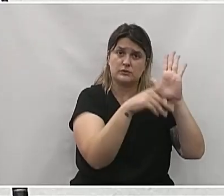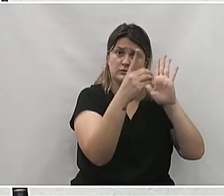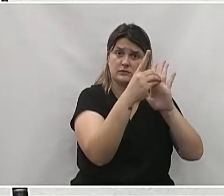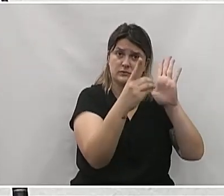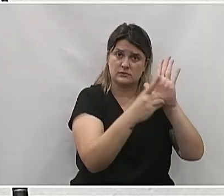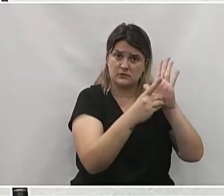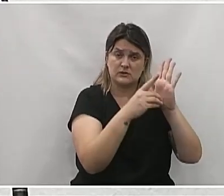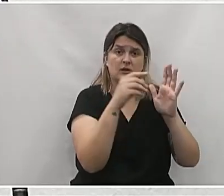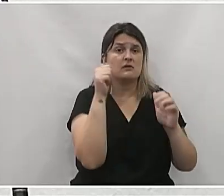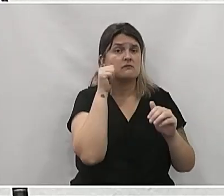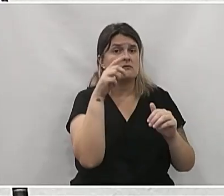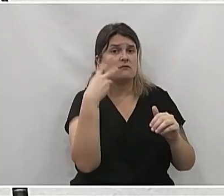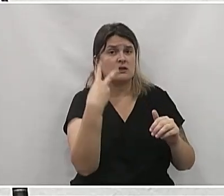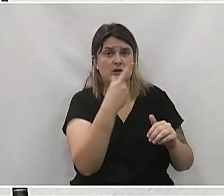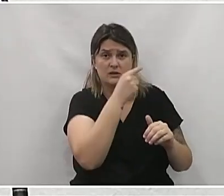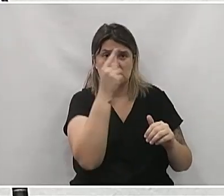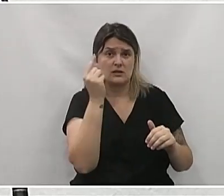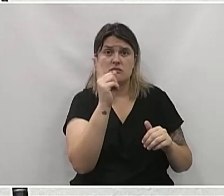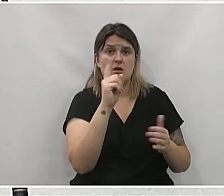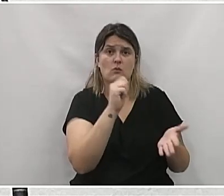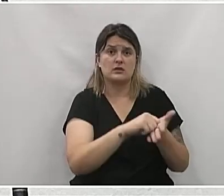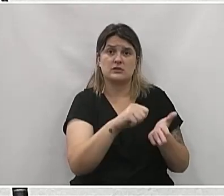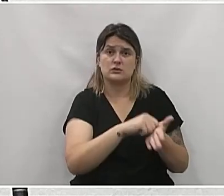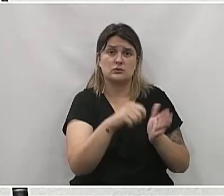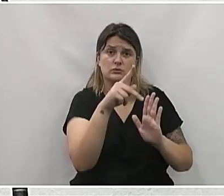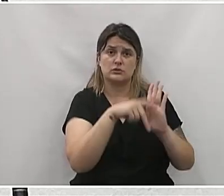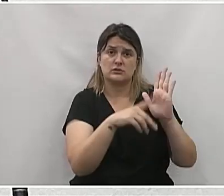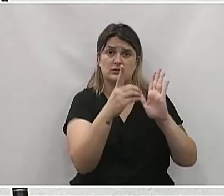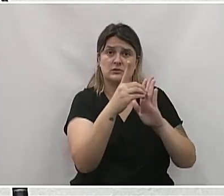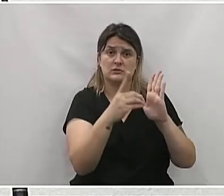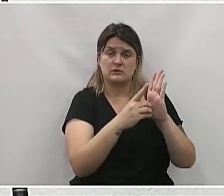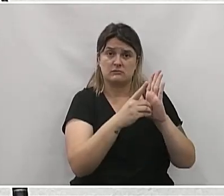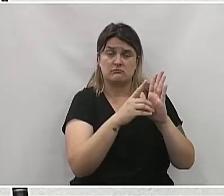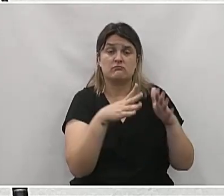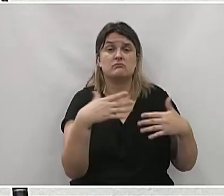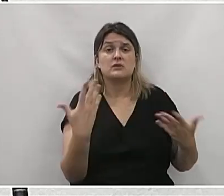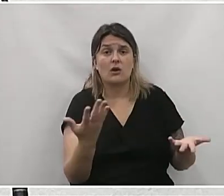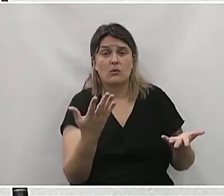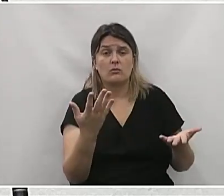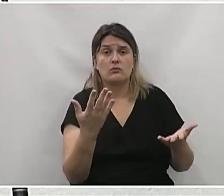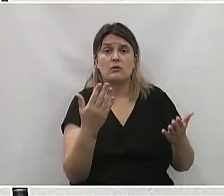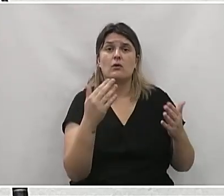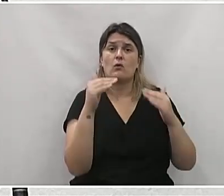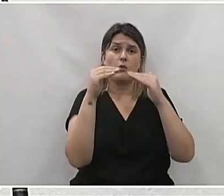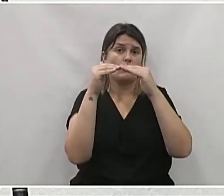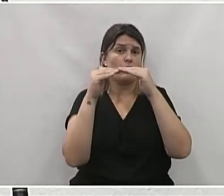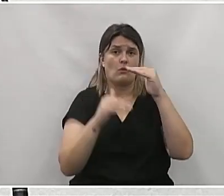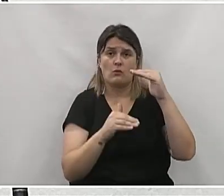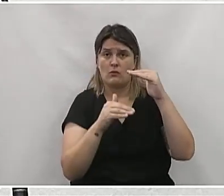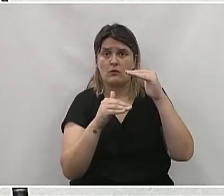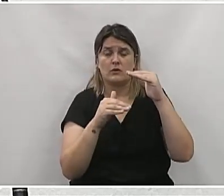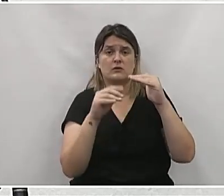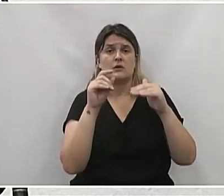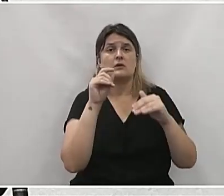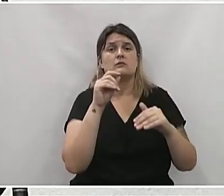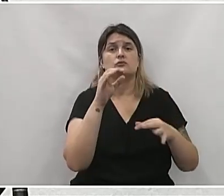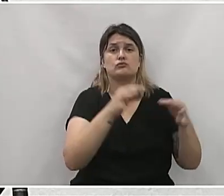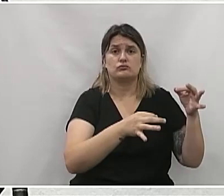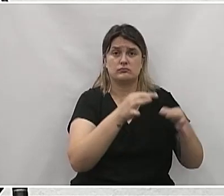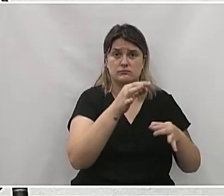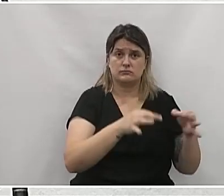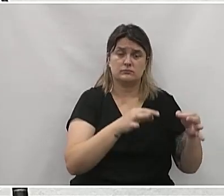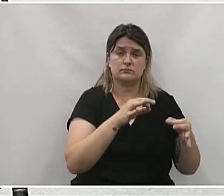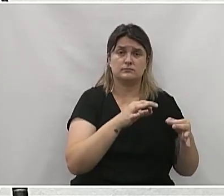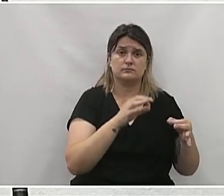decreto, a vereadora Alandra não assinou o projeto de decreto, sendo em si compactuando que não concordava com o